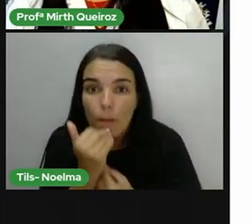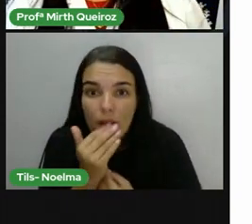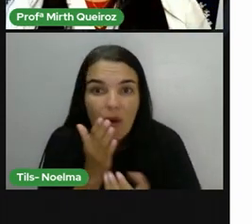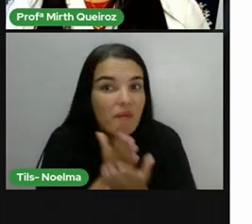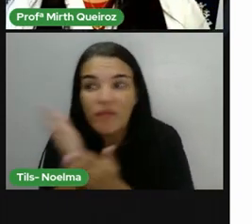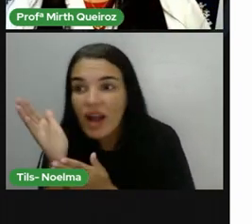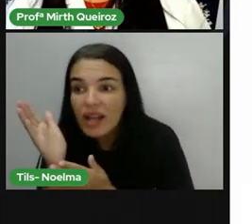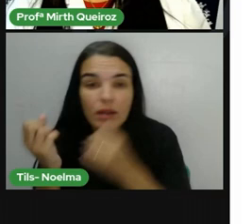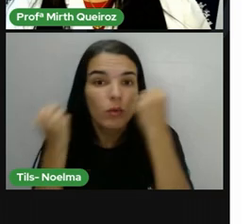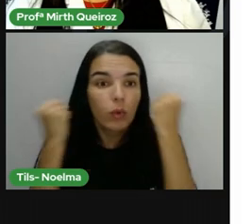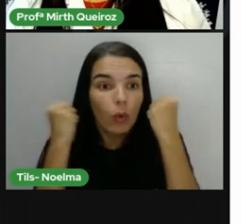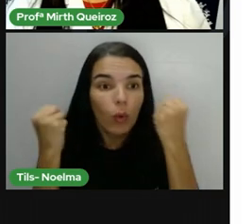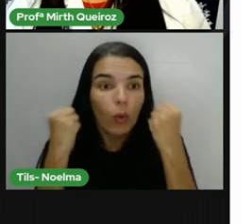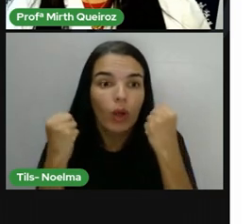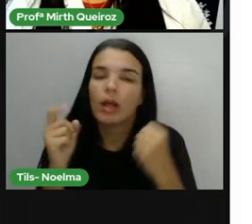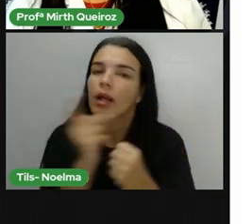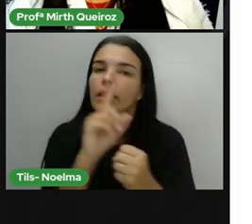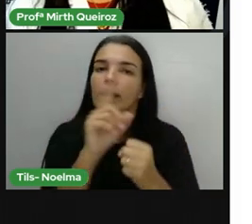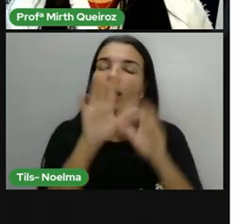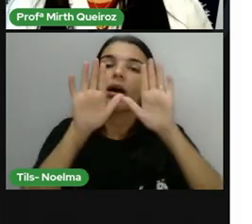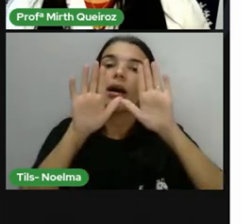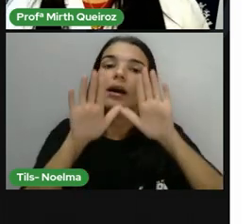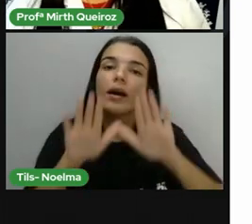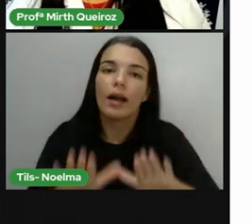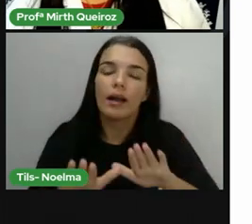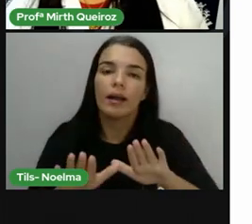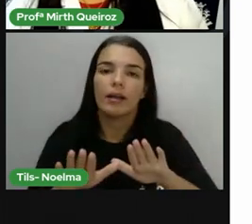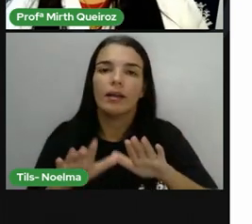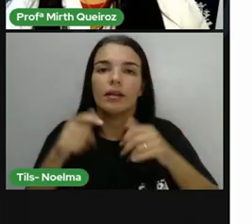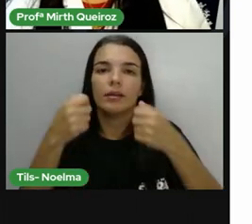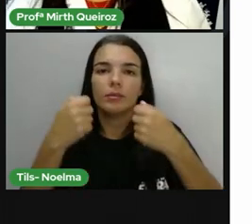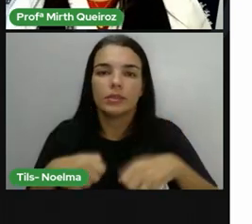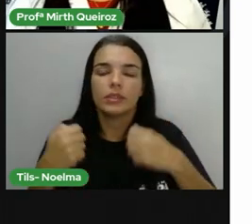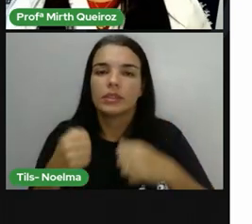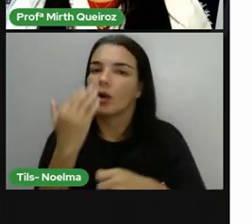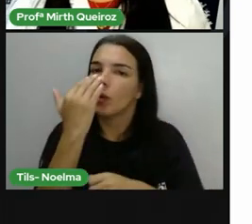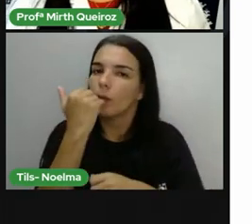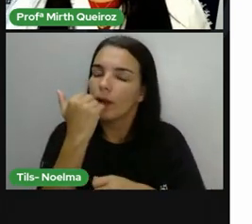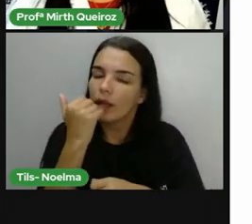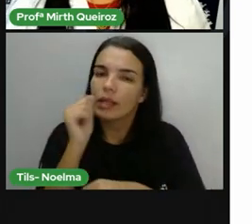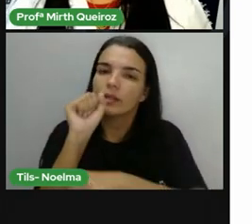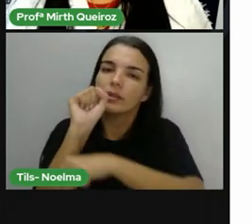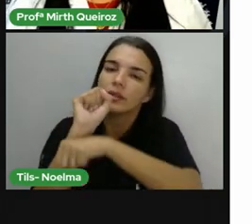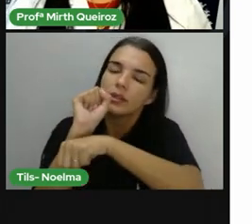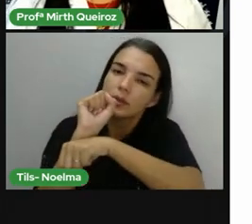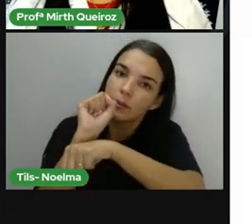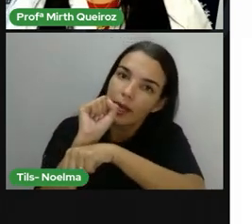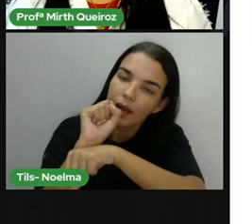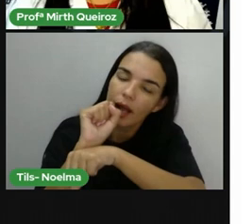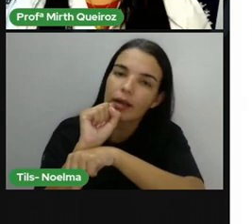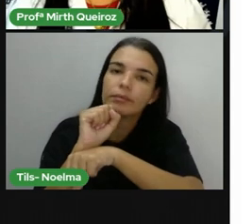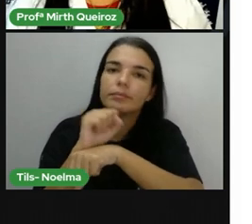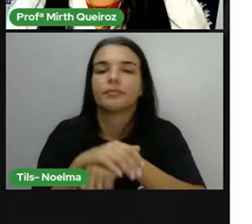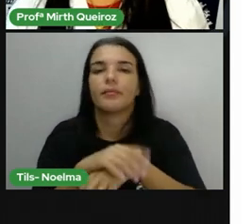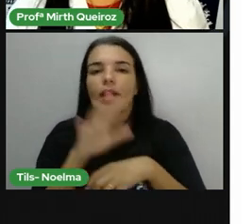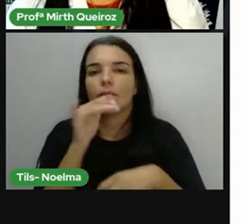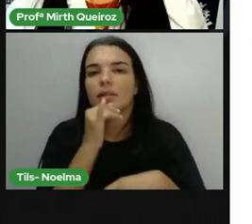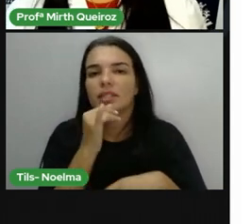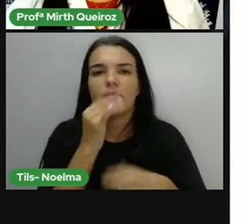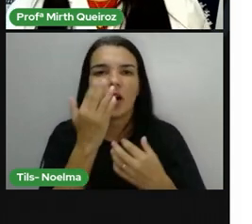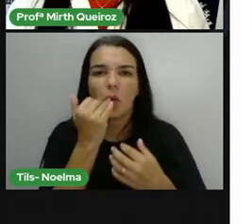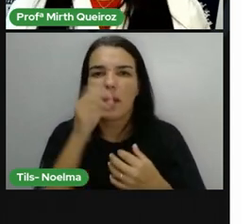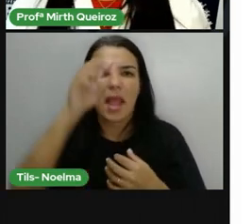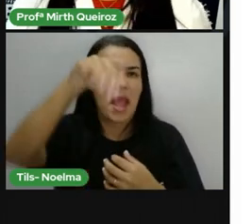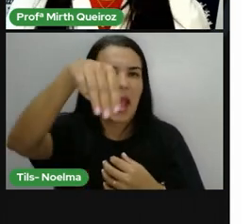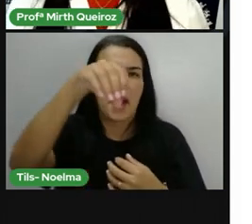Ao mesmo tempo também, depende também do tipo de alimento que você come. Você não vai comer uma buchada, né, um mocotó e vai sair